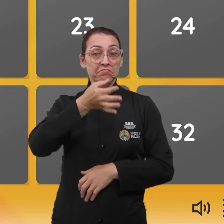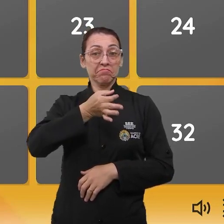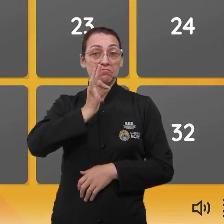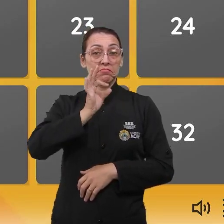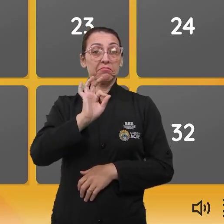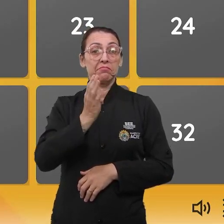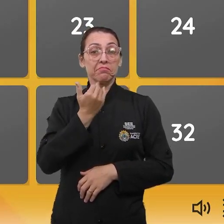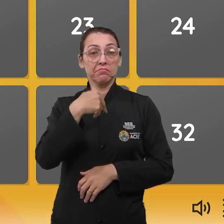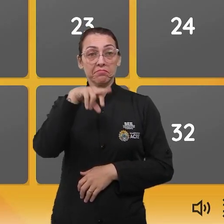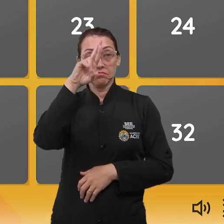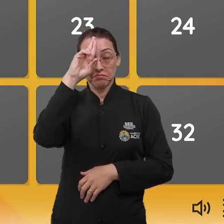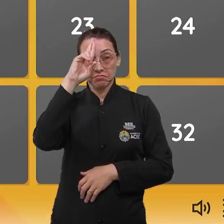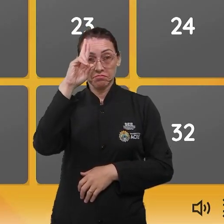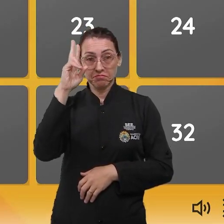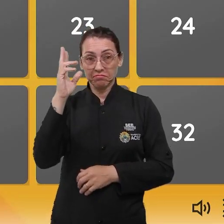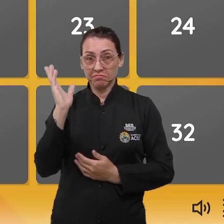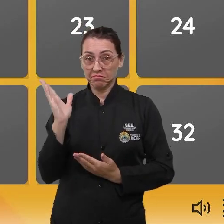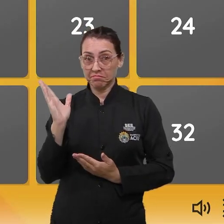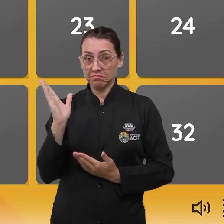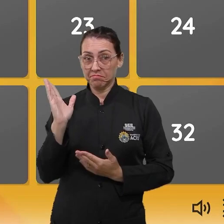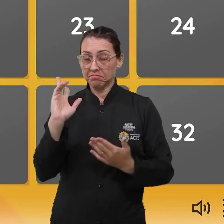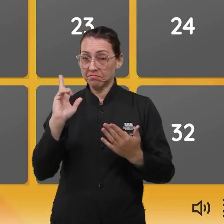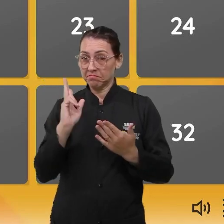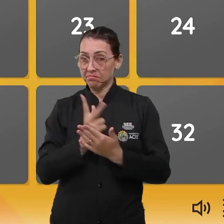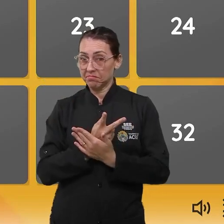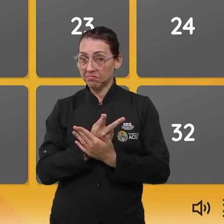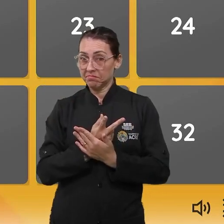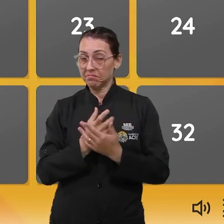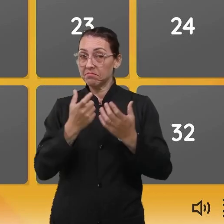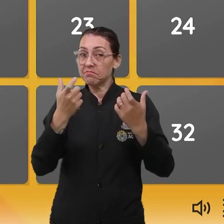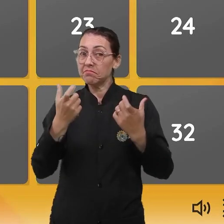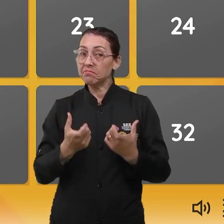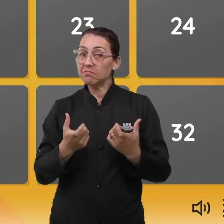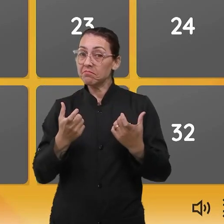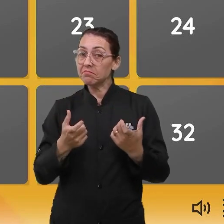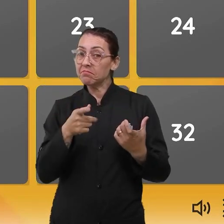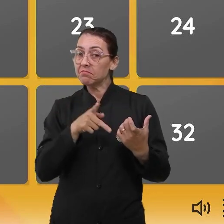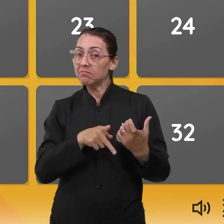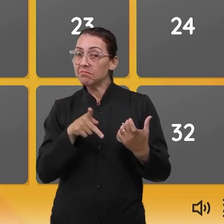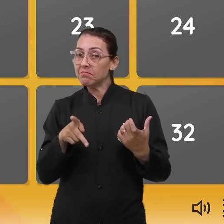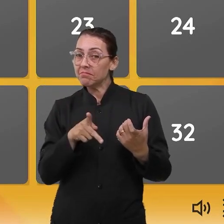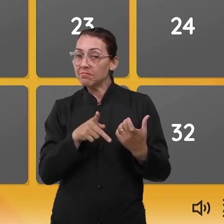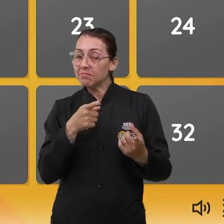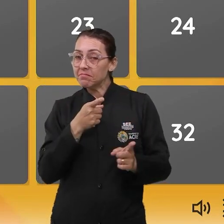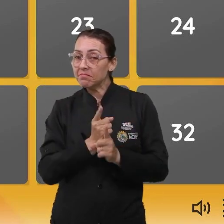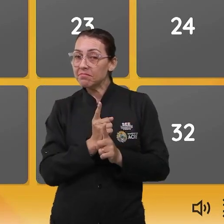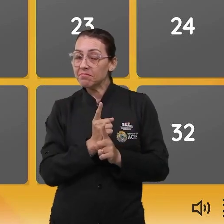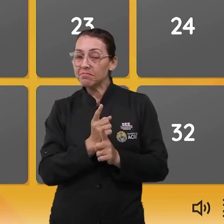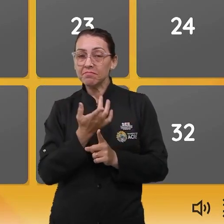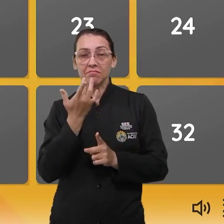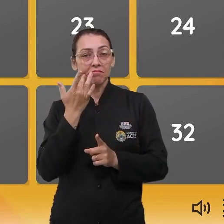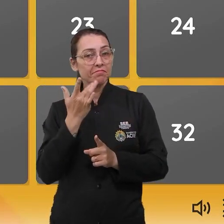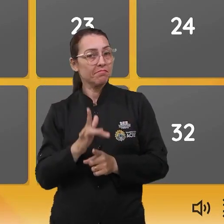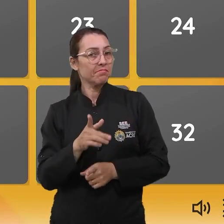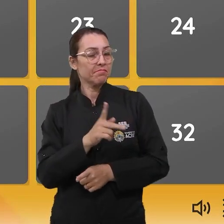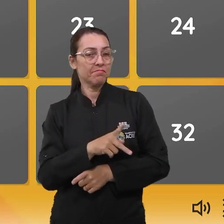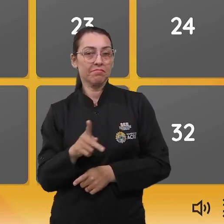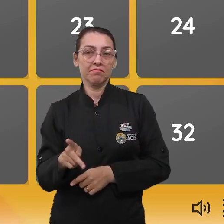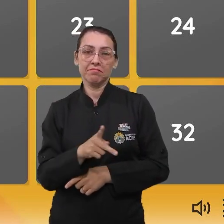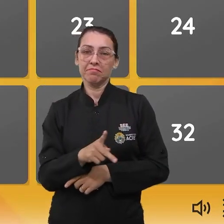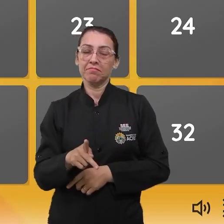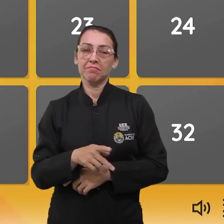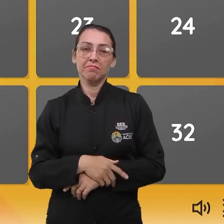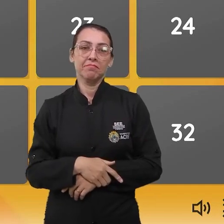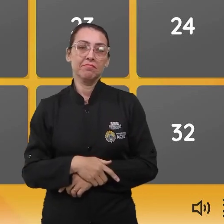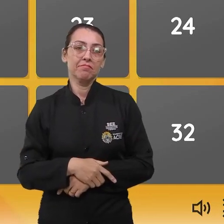mais esse daqui. Olha aí, um maestro. Onde é que tá o outro maestro? Onde é que tá? Ah, não sei, professor.